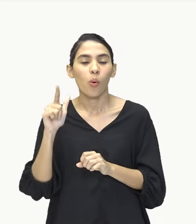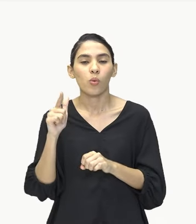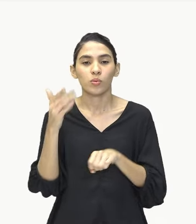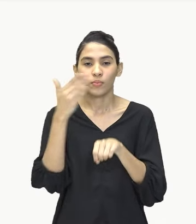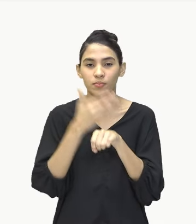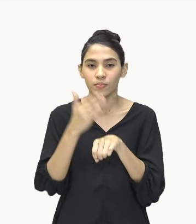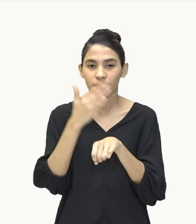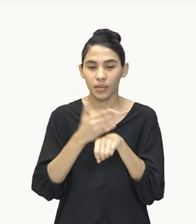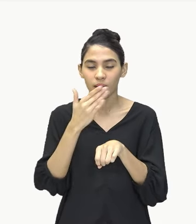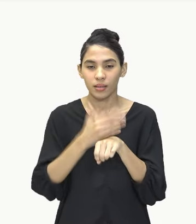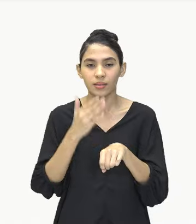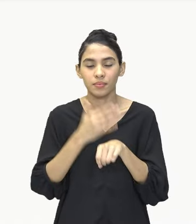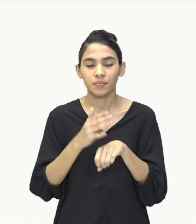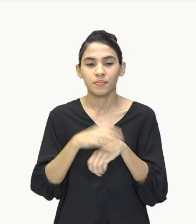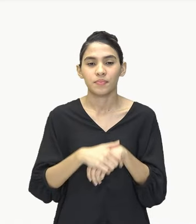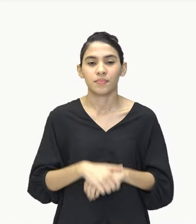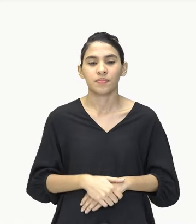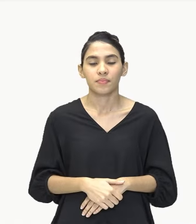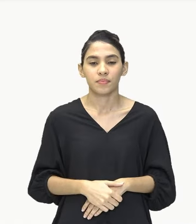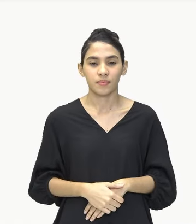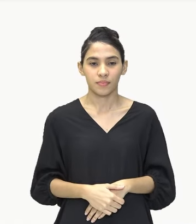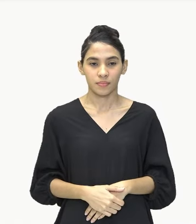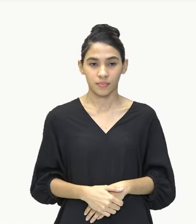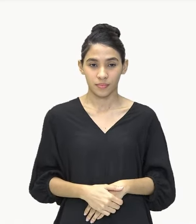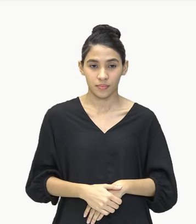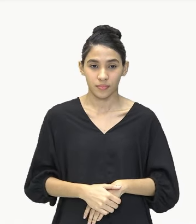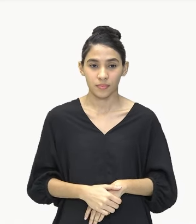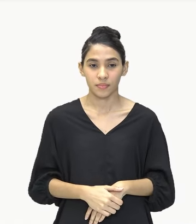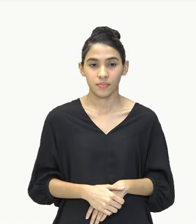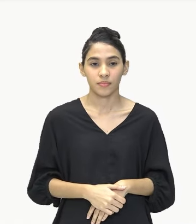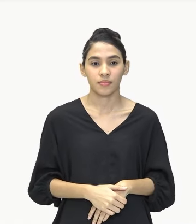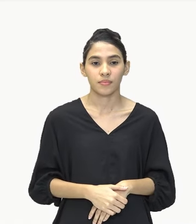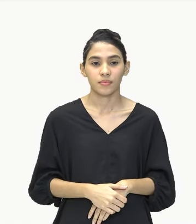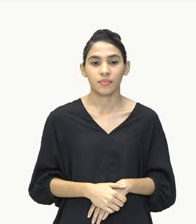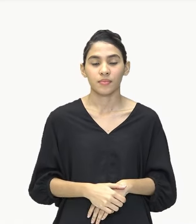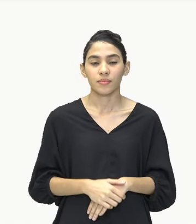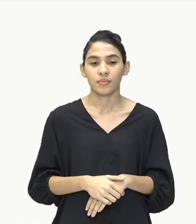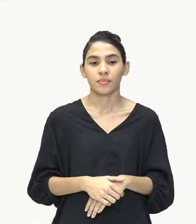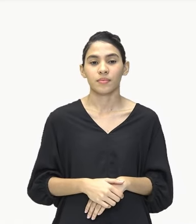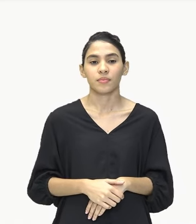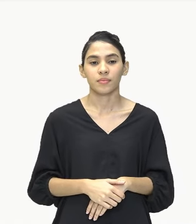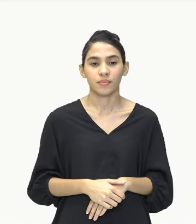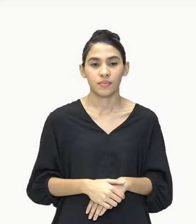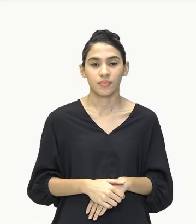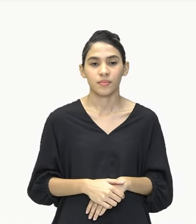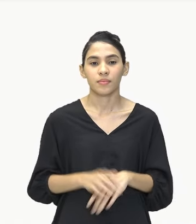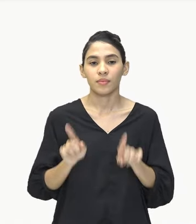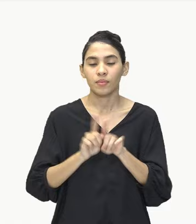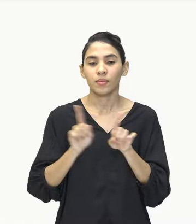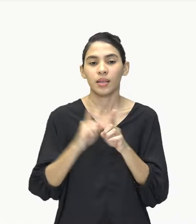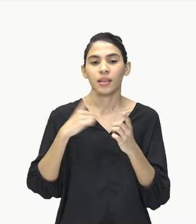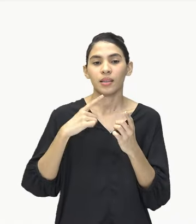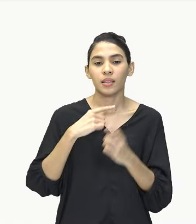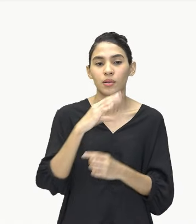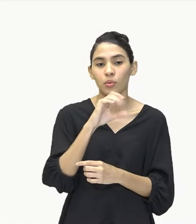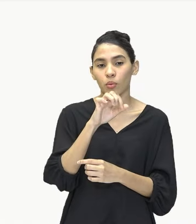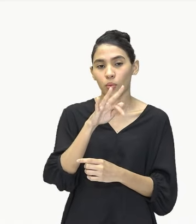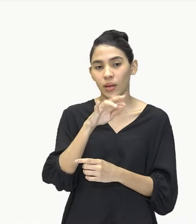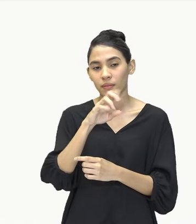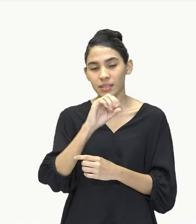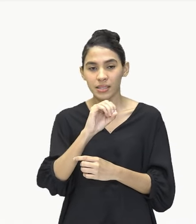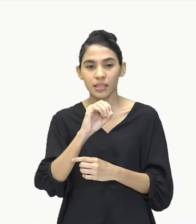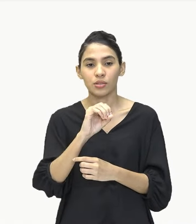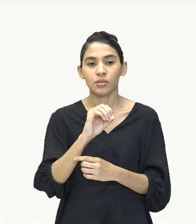aula, que vem trazendo a definição de monômio, que diz que é uma expressão algébrica composta por coeficiente